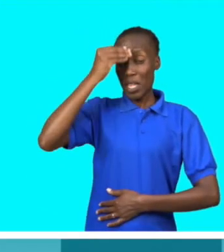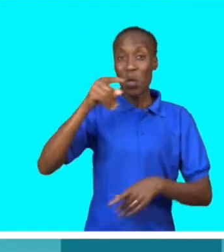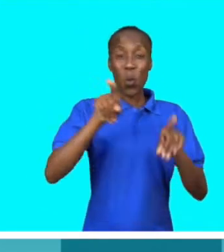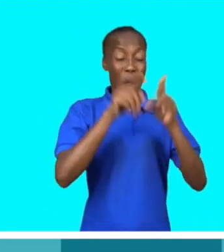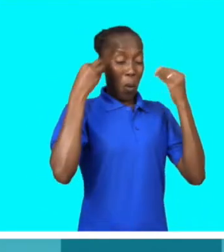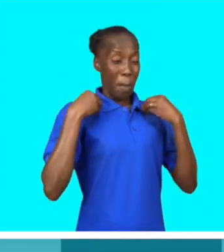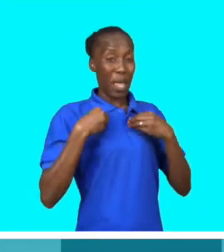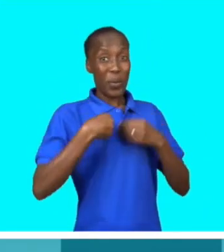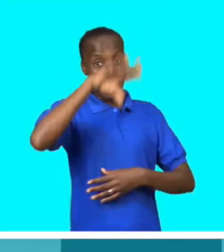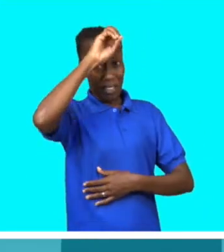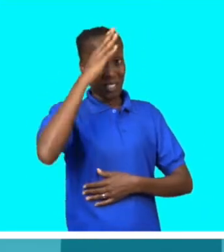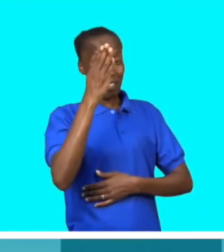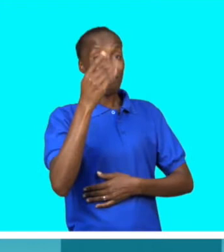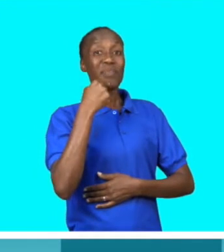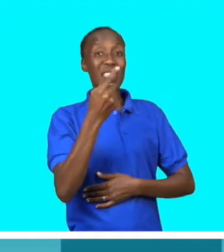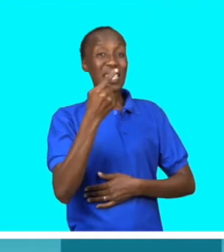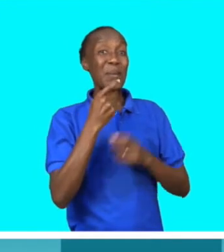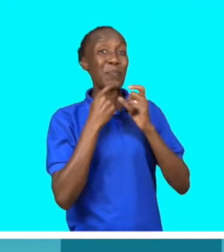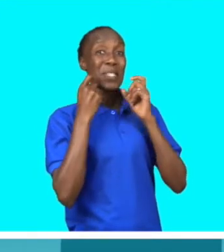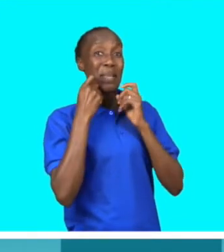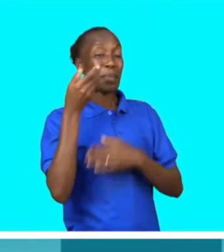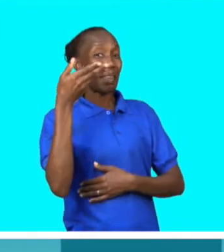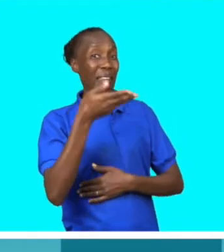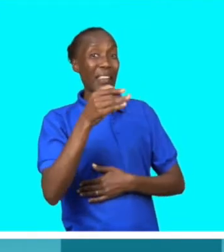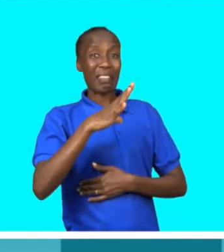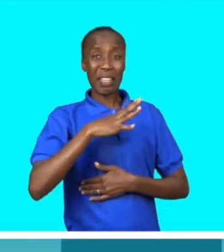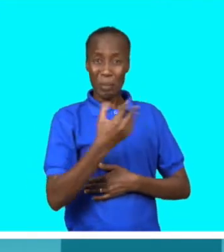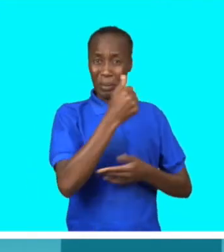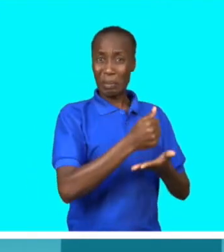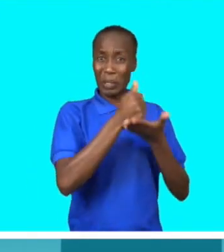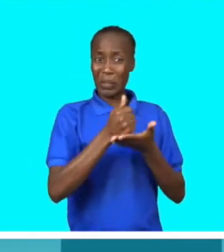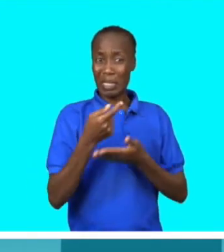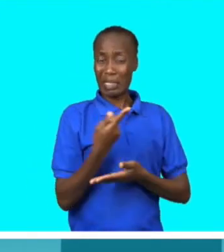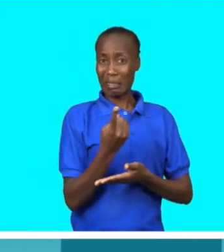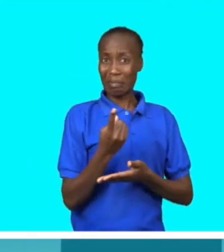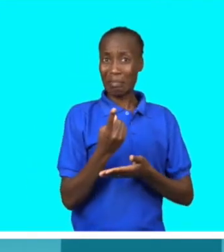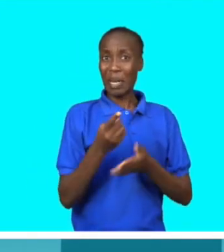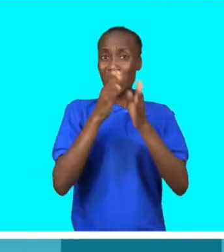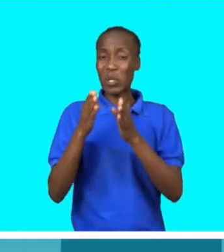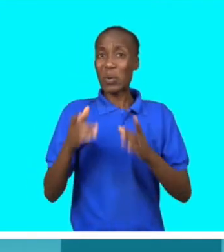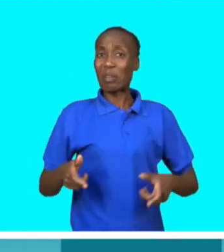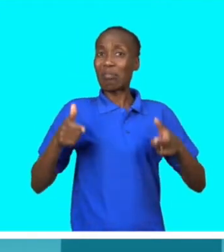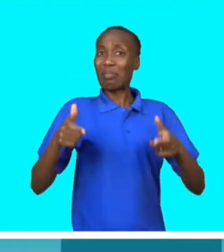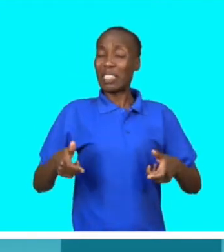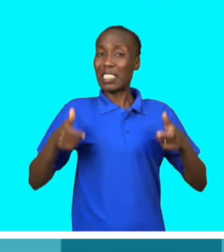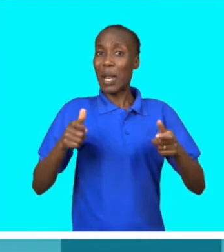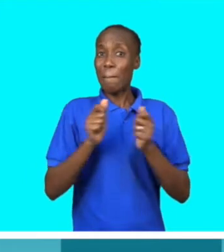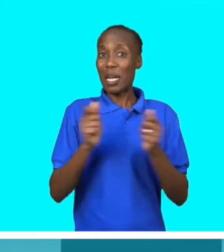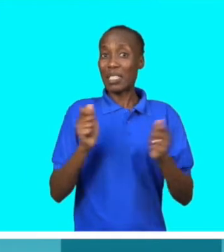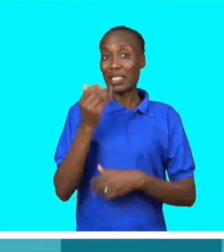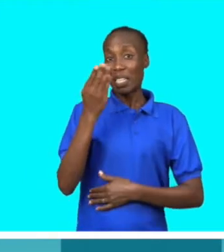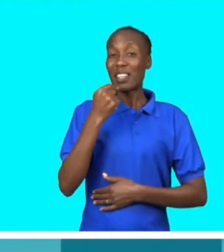que mesmo os médicos da África do Sul diziam que eu não sei se seja Moçambique, tem condições para cadeirantes, mas